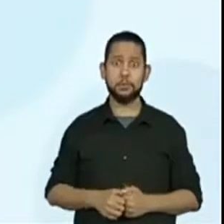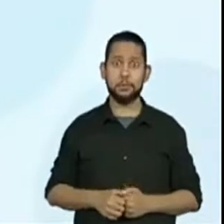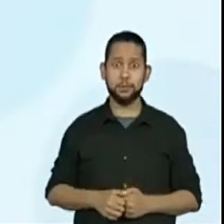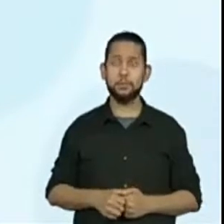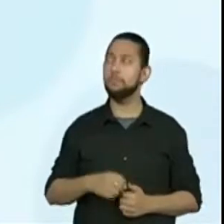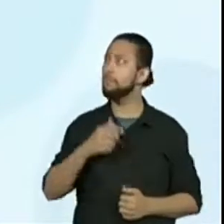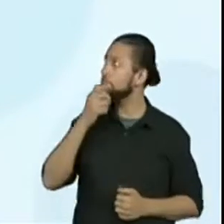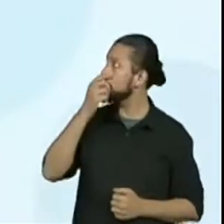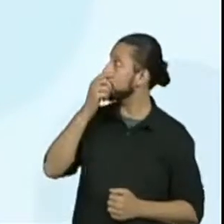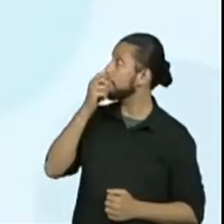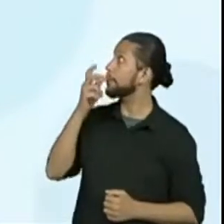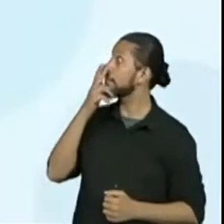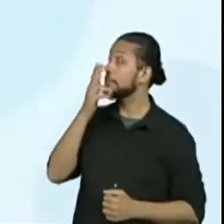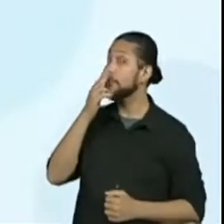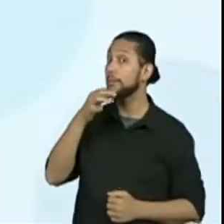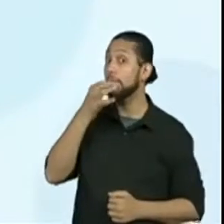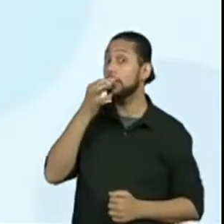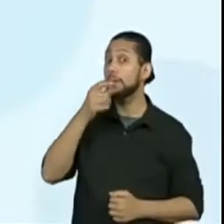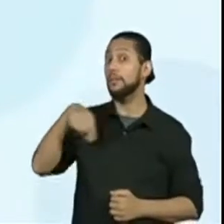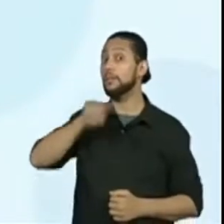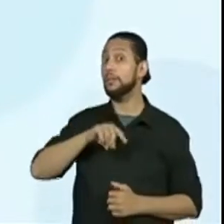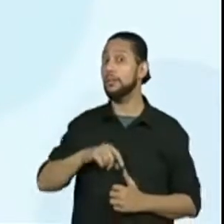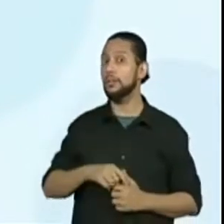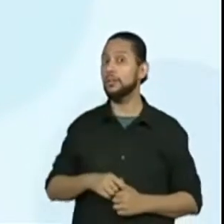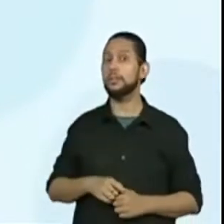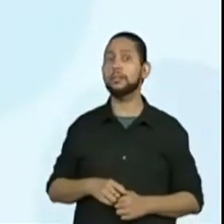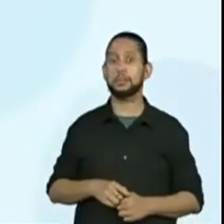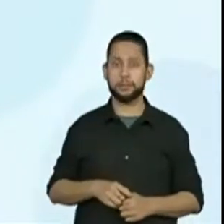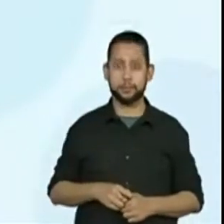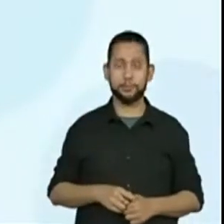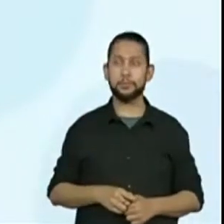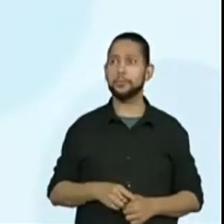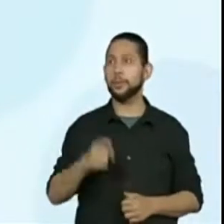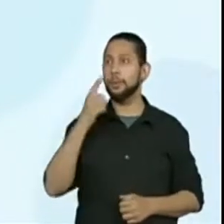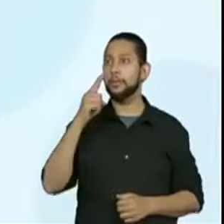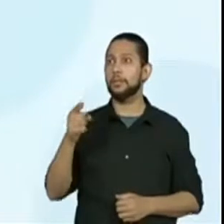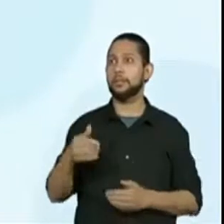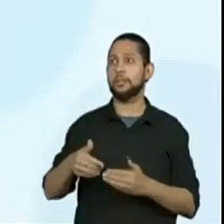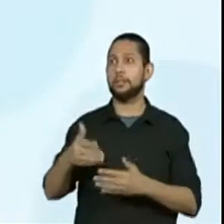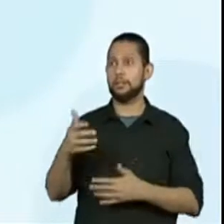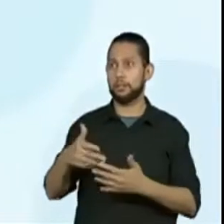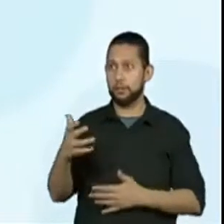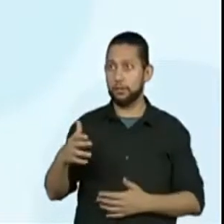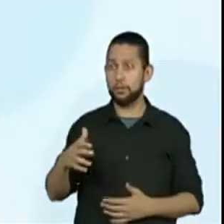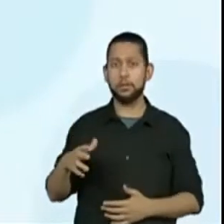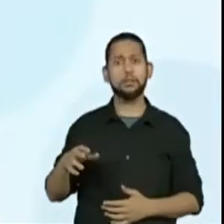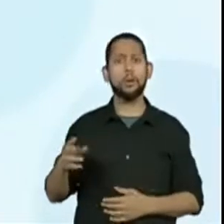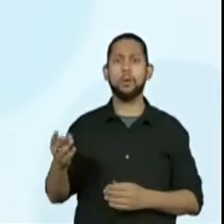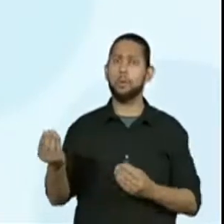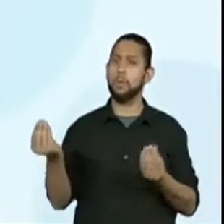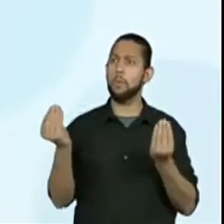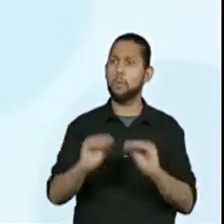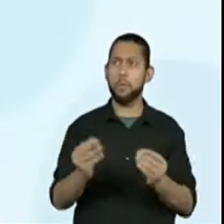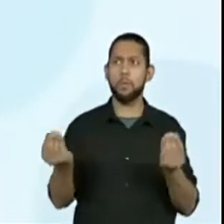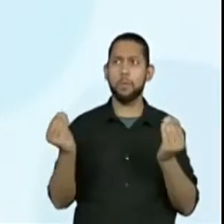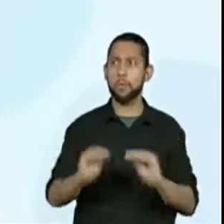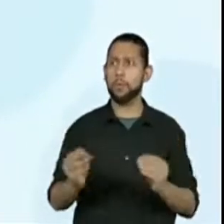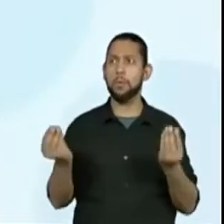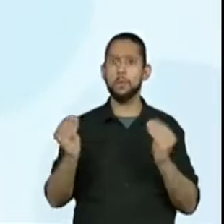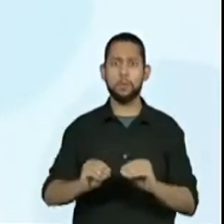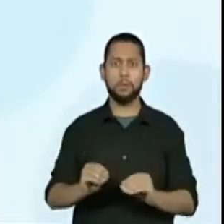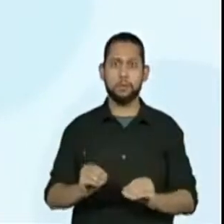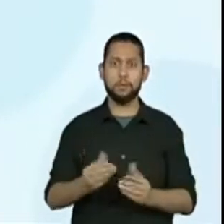O que é que vocês acham? Olha lá, as crianças estão detonando nessa aula,